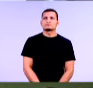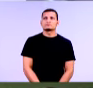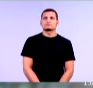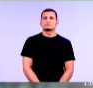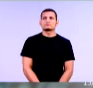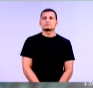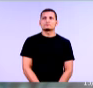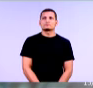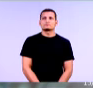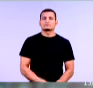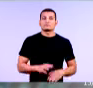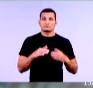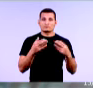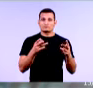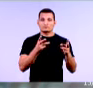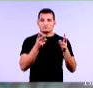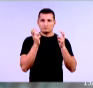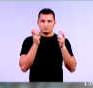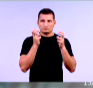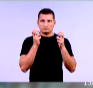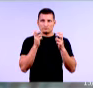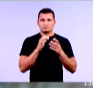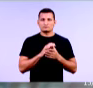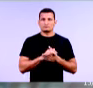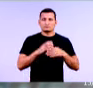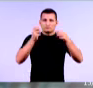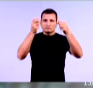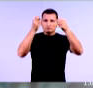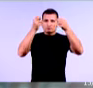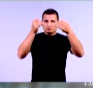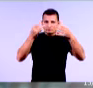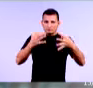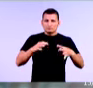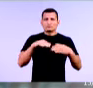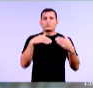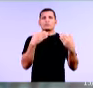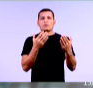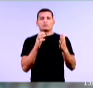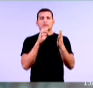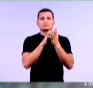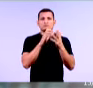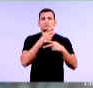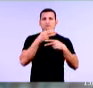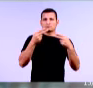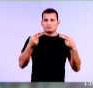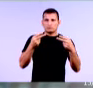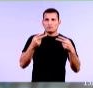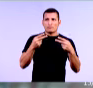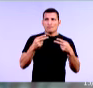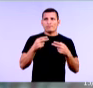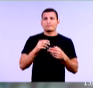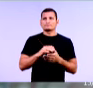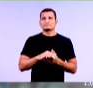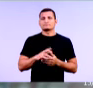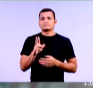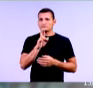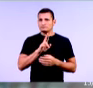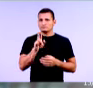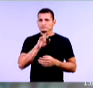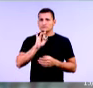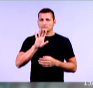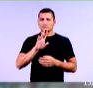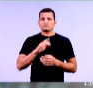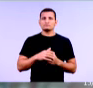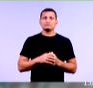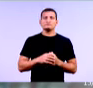Então, gente, perceba que para exemplificar quais as características de um objeto, foi usado apenas os